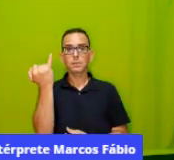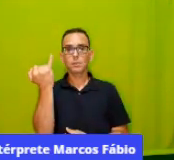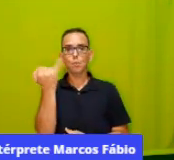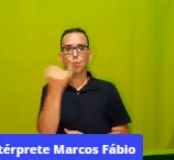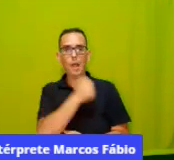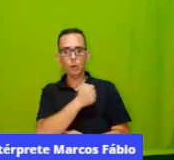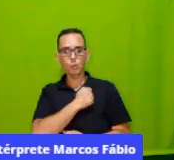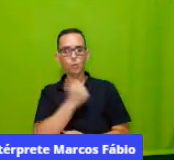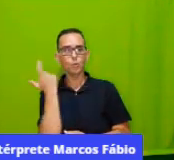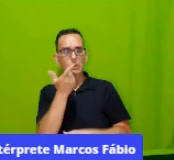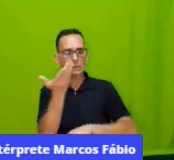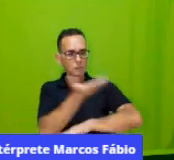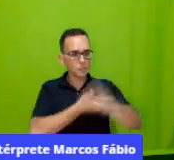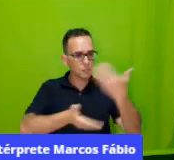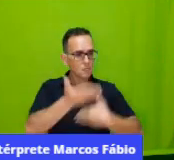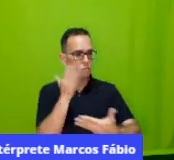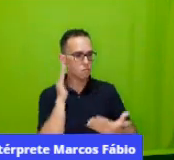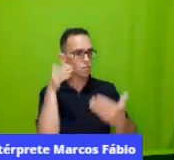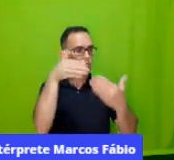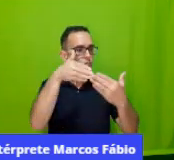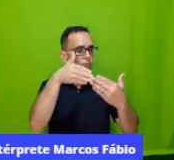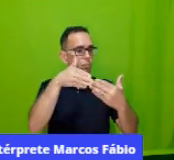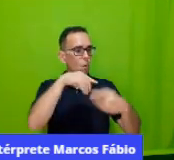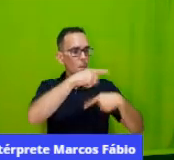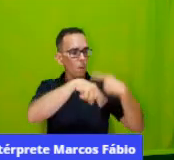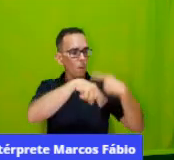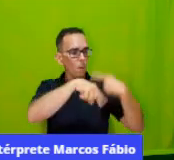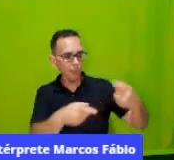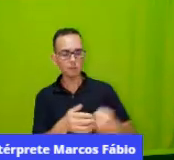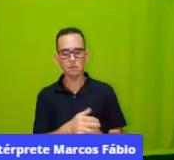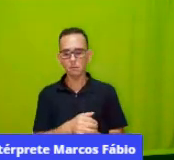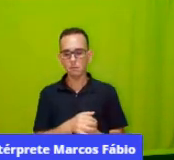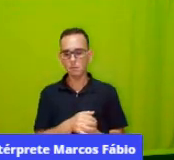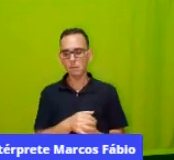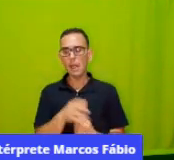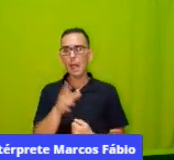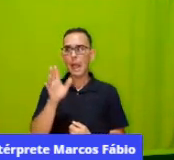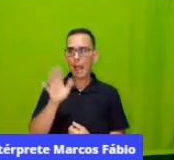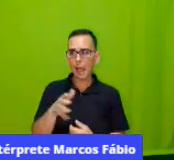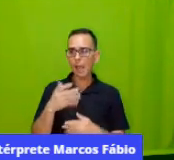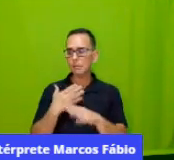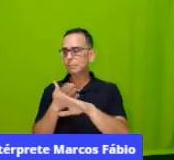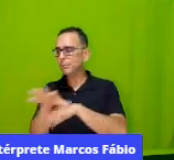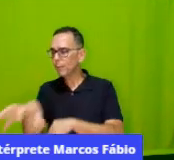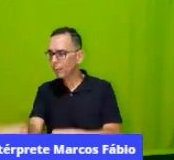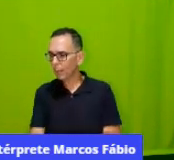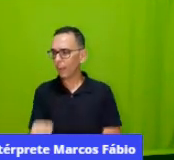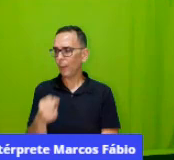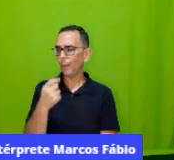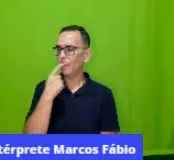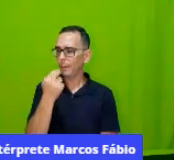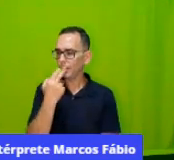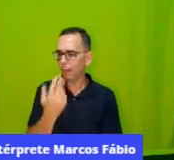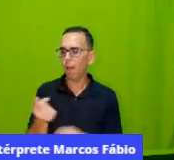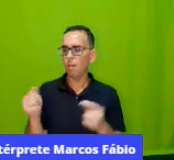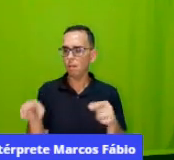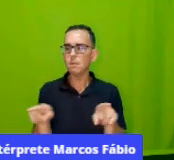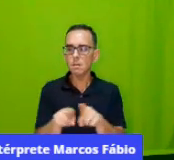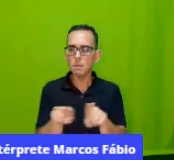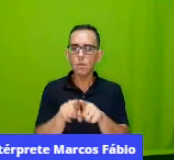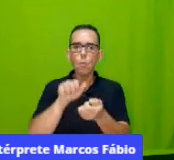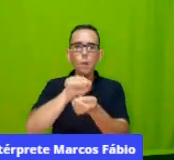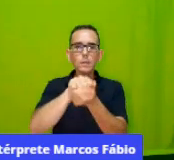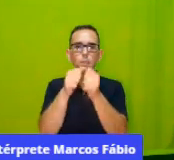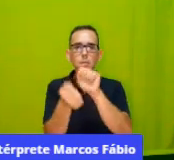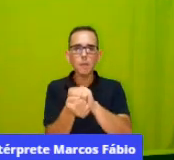Assim, como é importante o aluno estar participando do processo. É diferente, ele está ali, a Carol pediu, ele